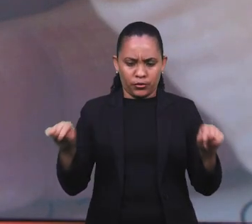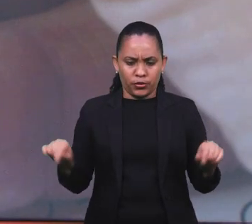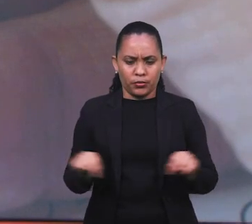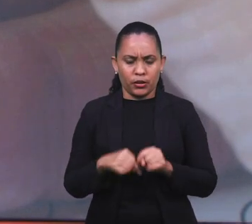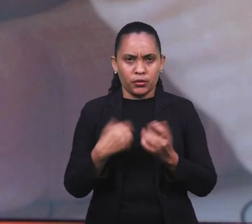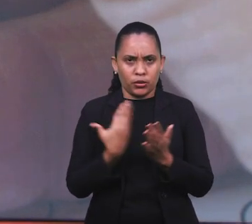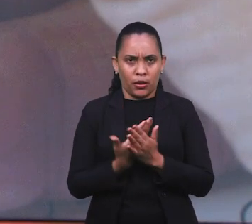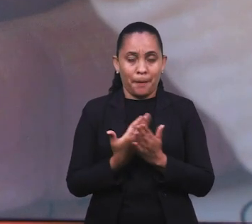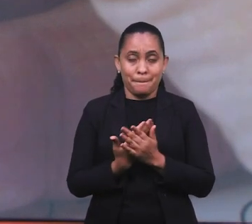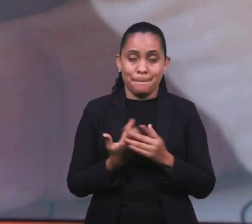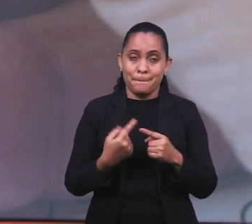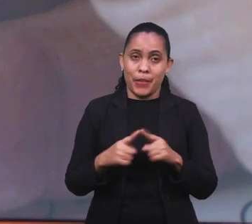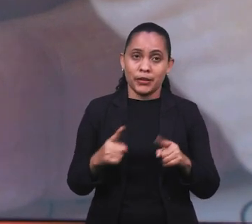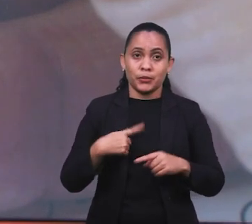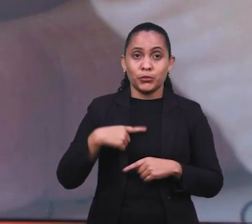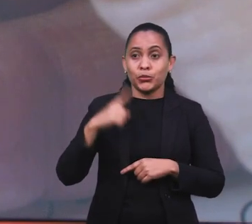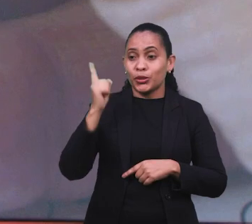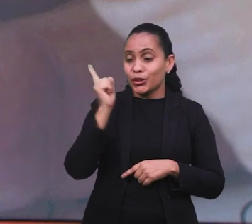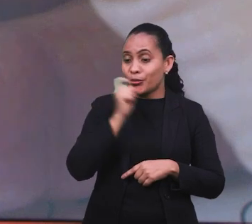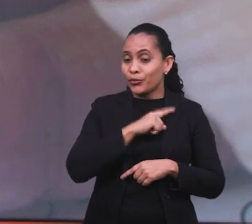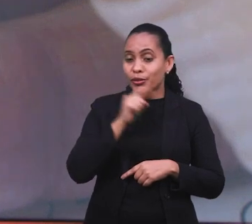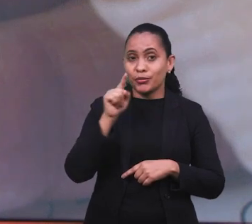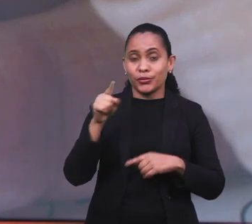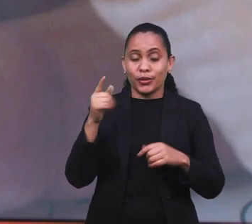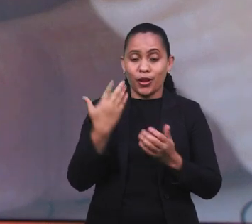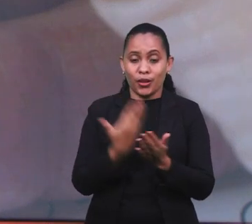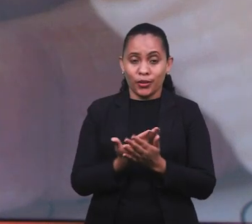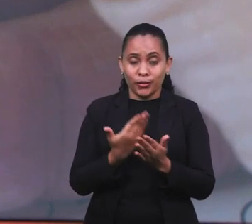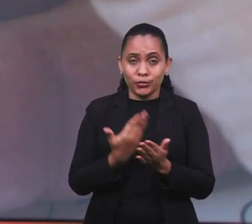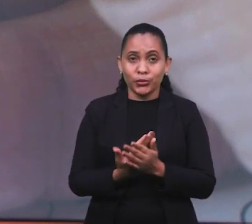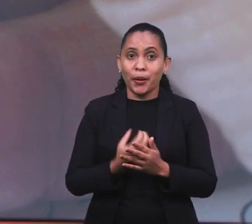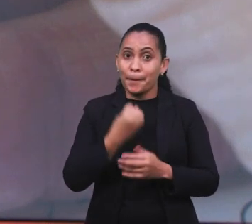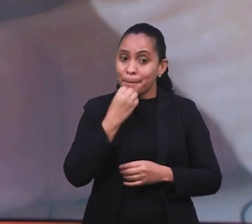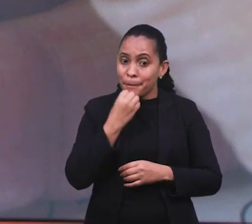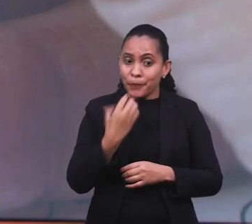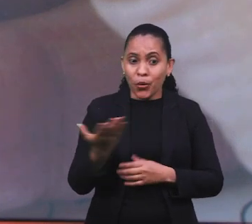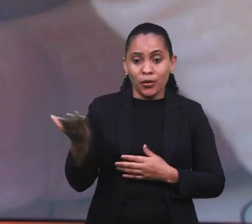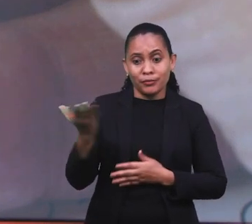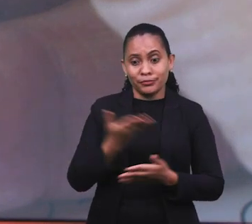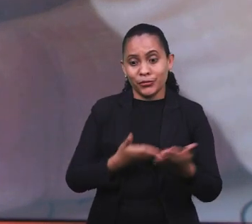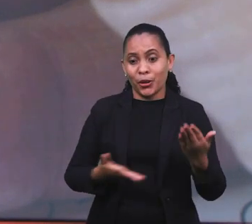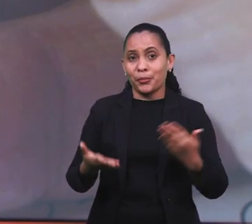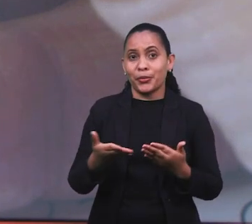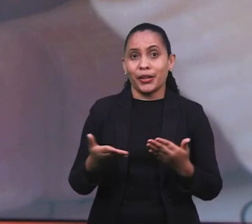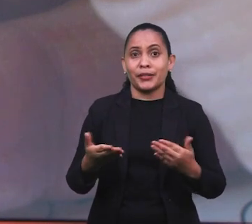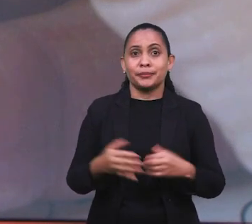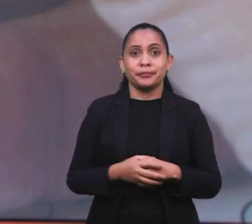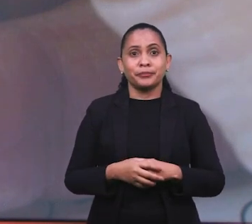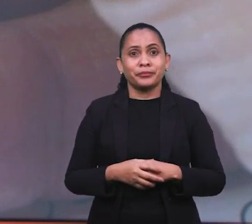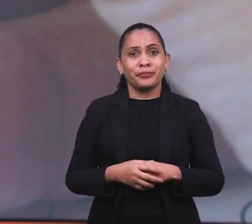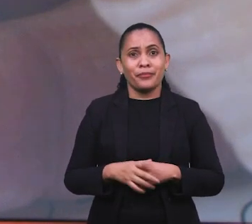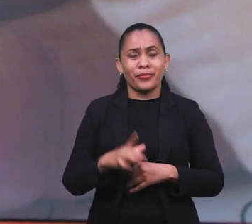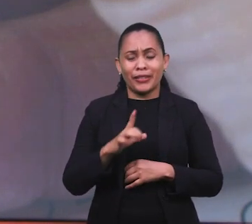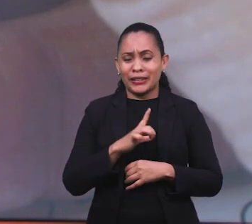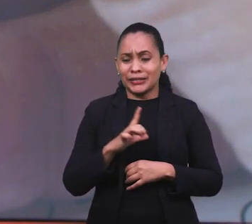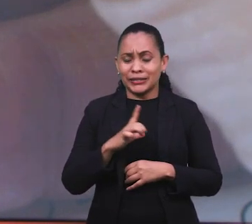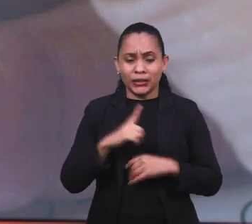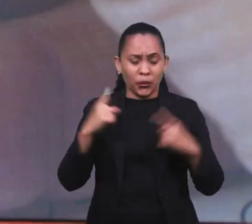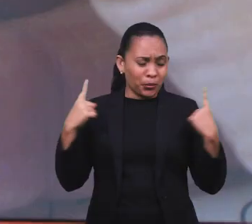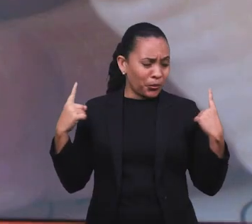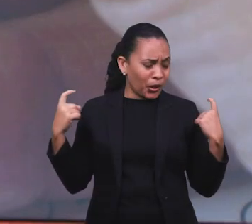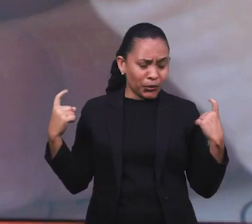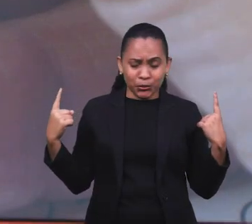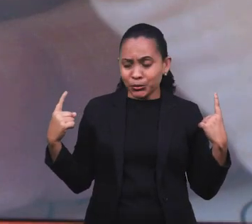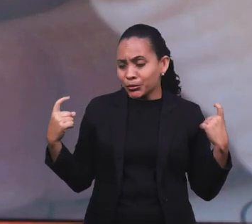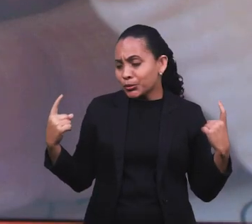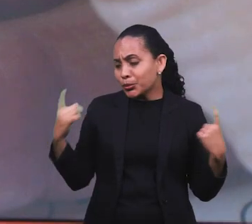para estudar, mas é muito difícil você fazer uma leitura de boa qualidade num ambiente que tem muito